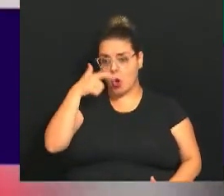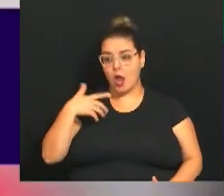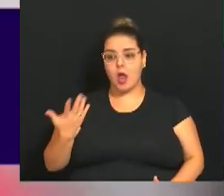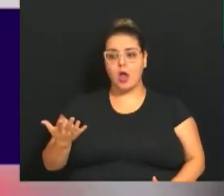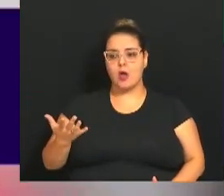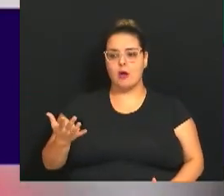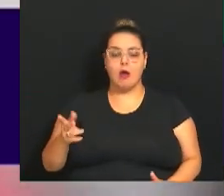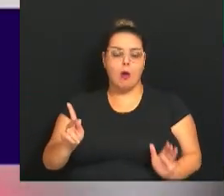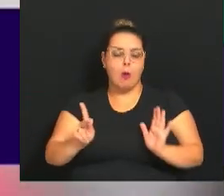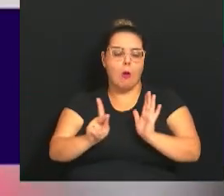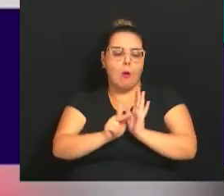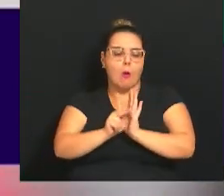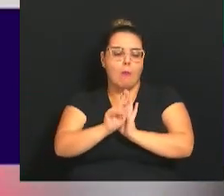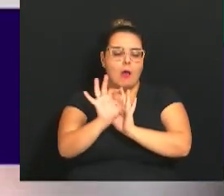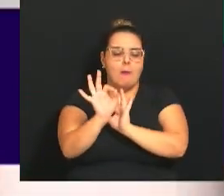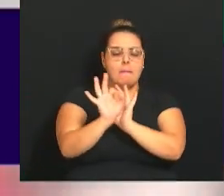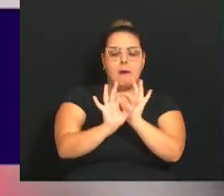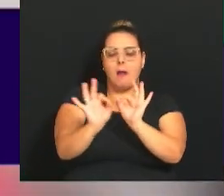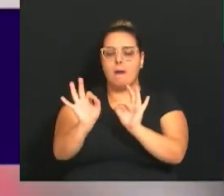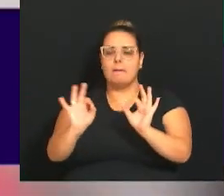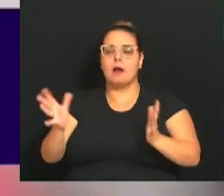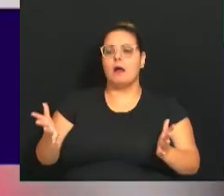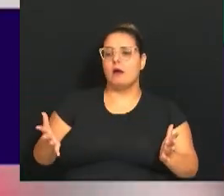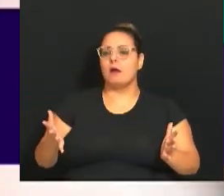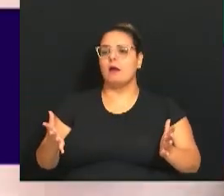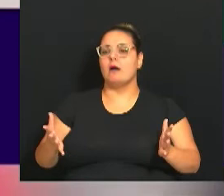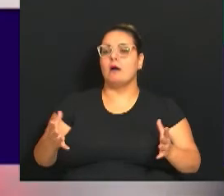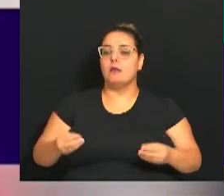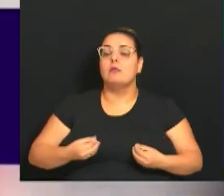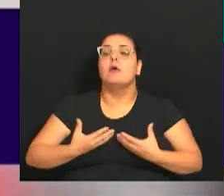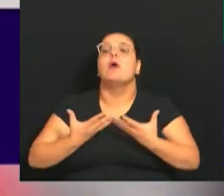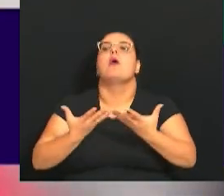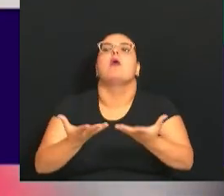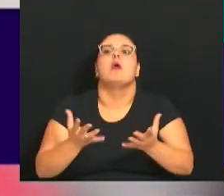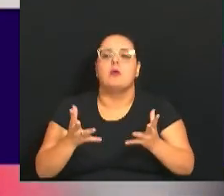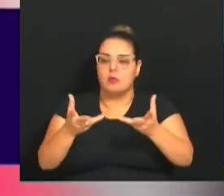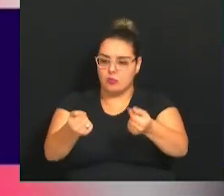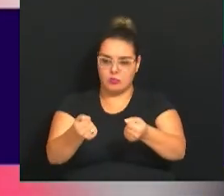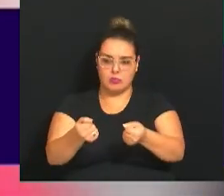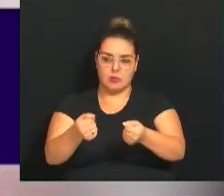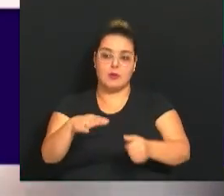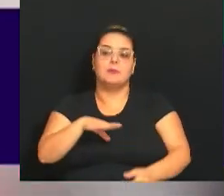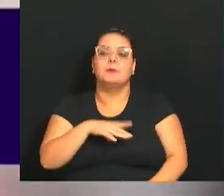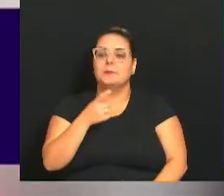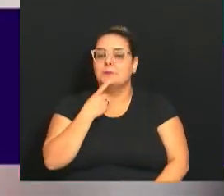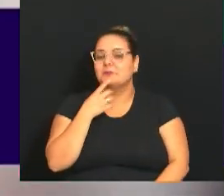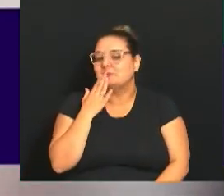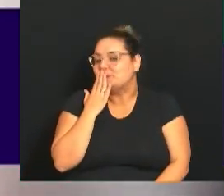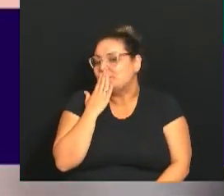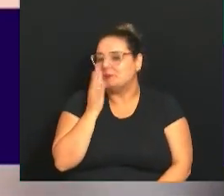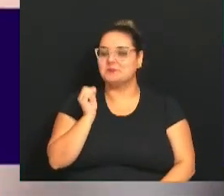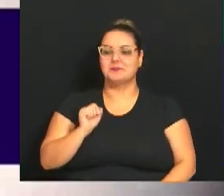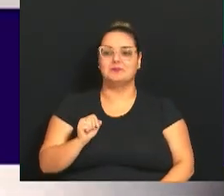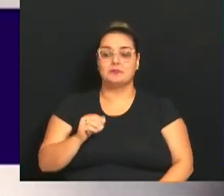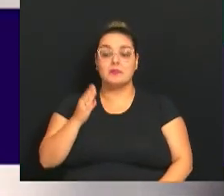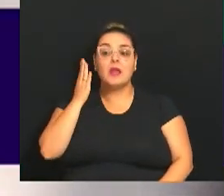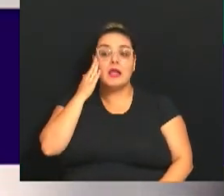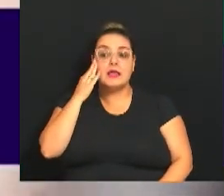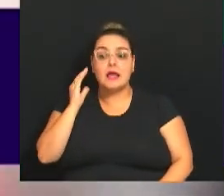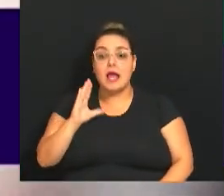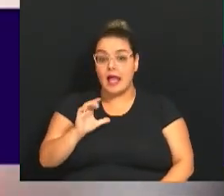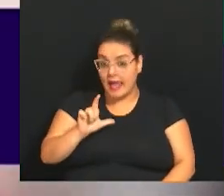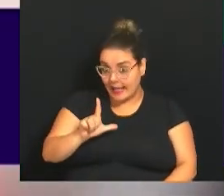plano infalível. Vou levar o Concerto para A2 todinho pra Campinas. Vocês sabiam que a Cláudia